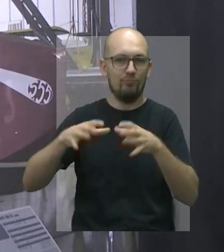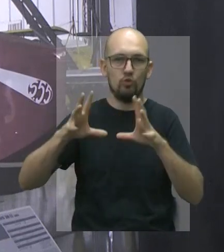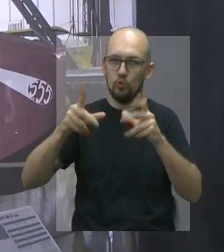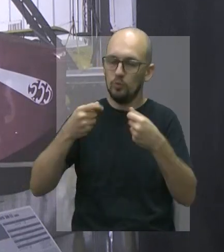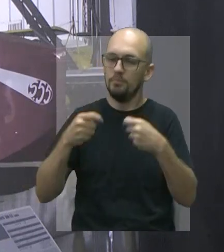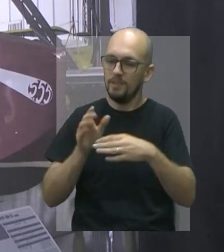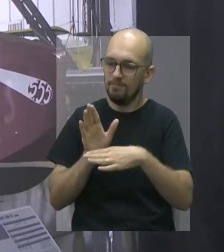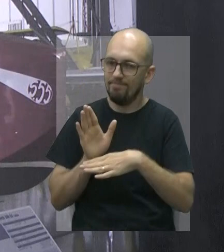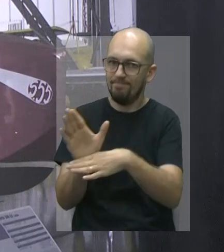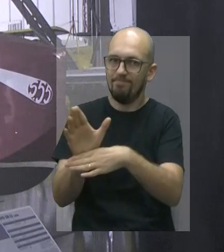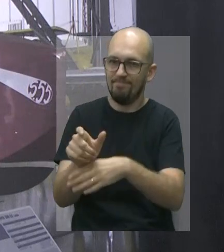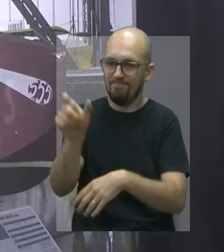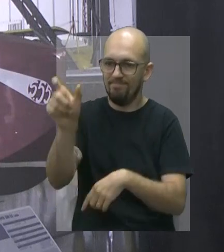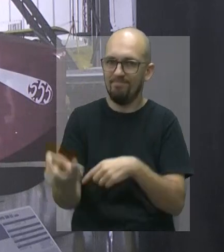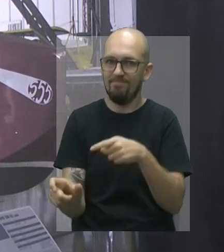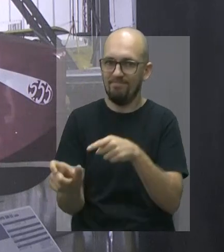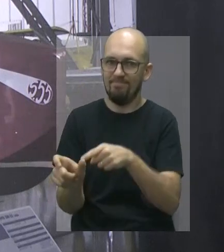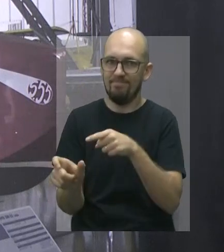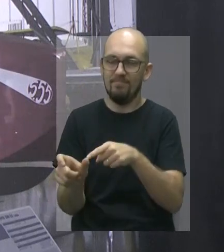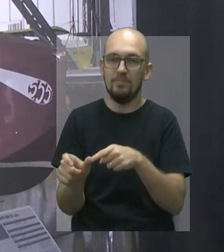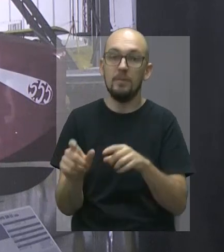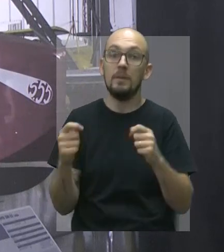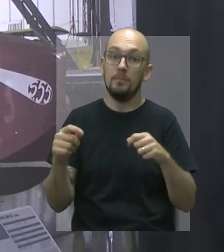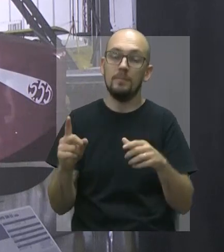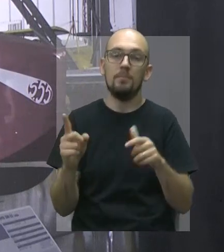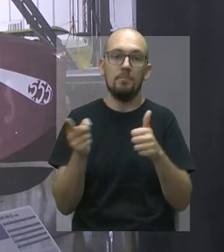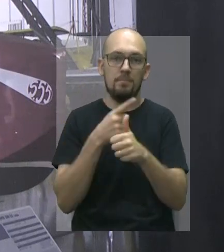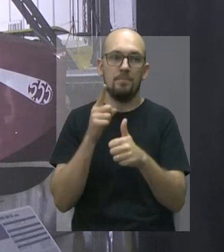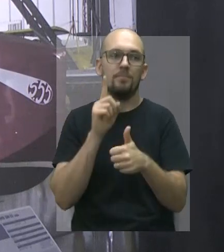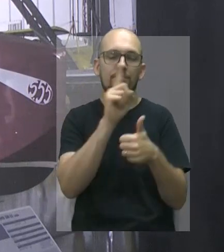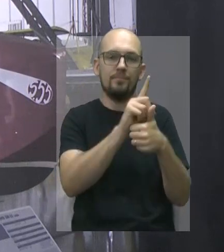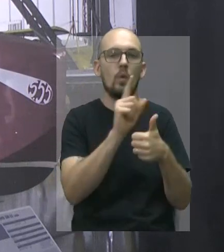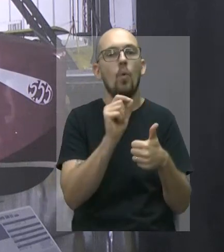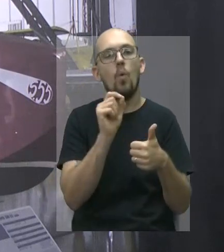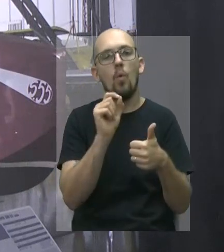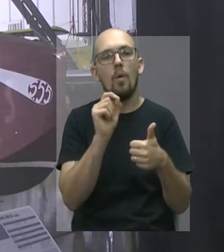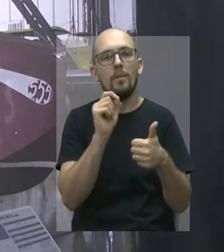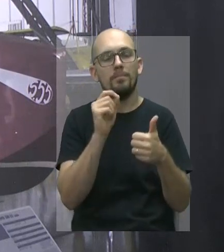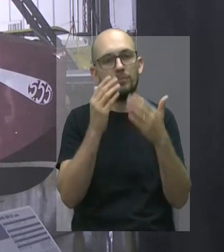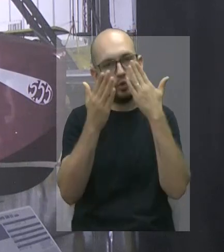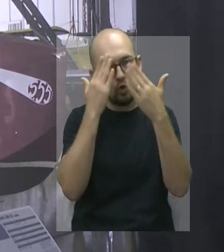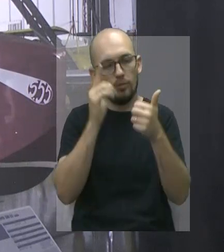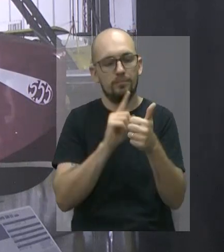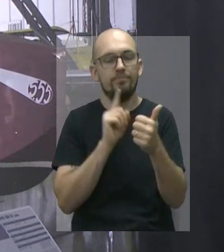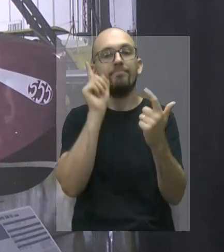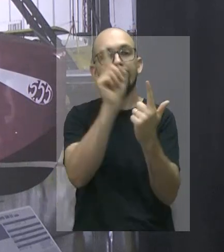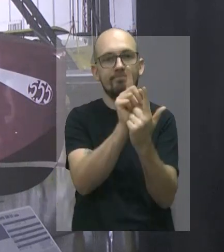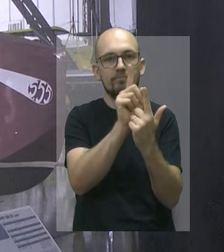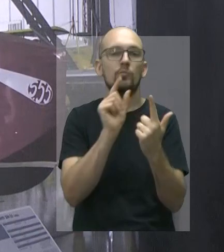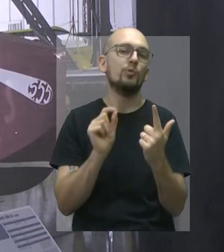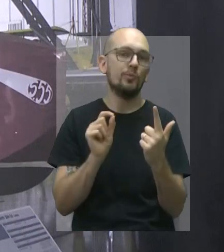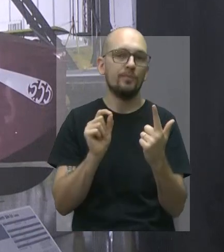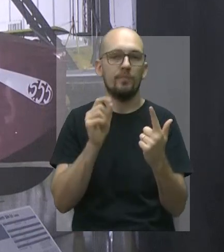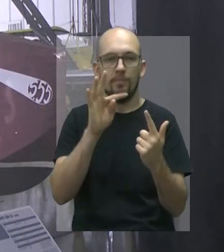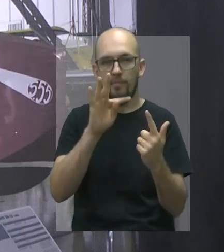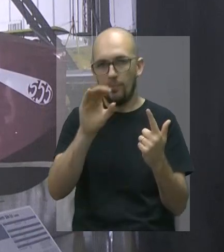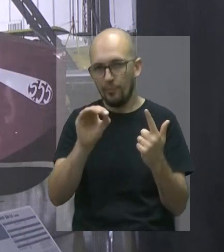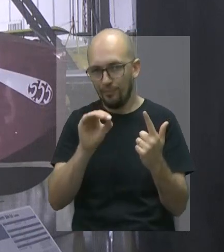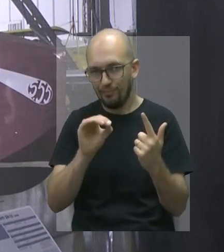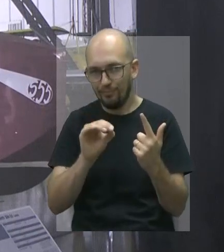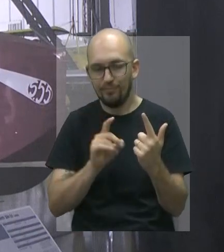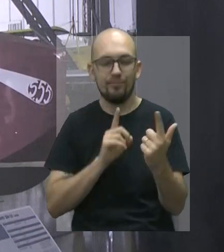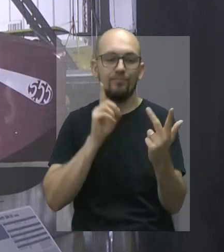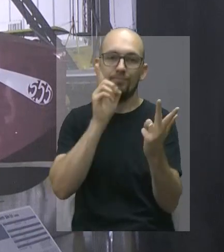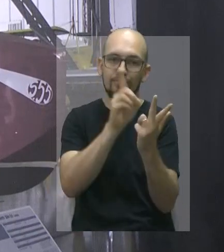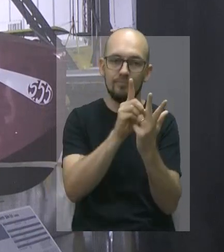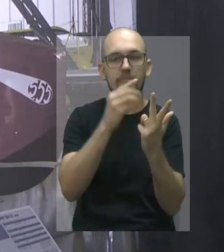precisa passar por uma equipe multidisciplinar, né? Psicólogos, terapeutas ocupacionais, de preferência, e